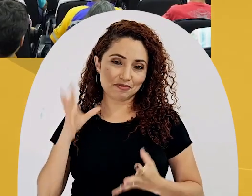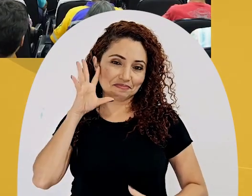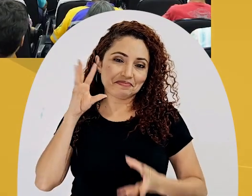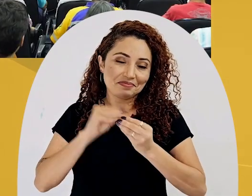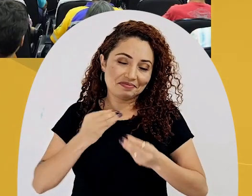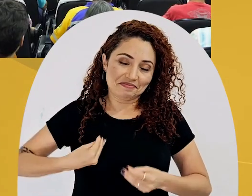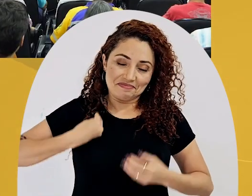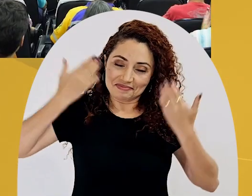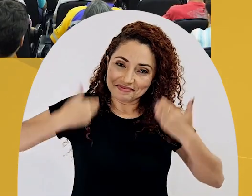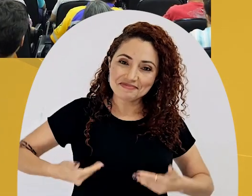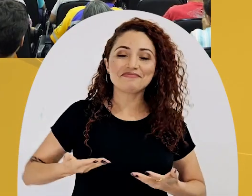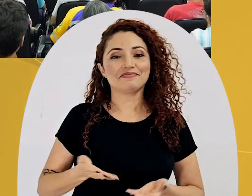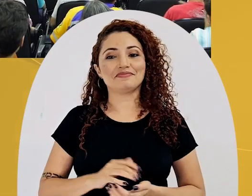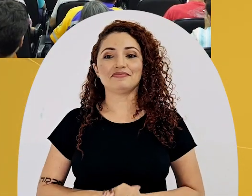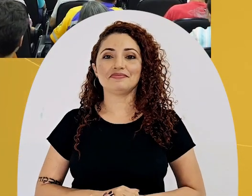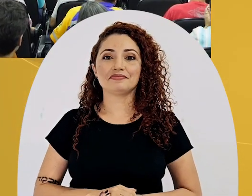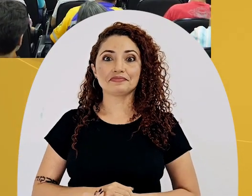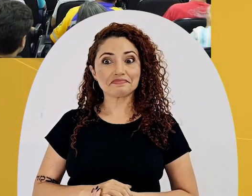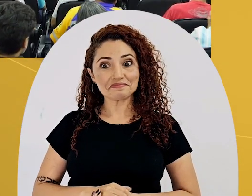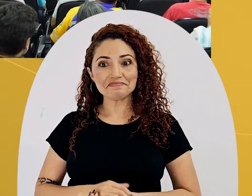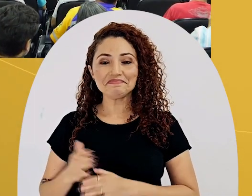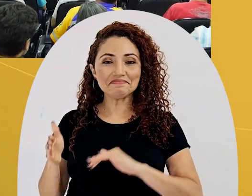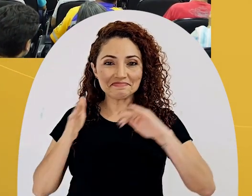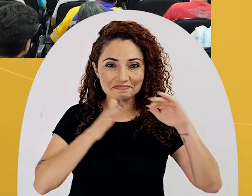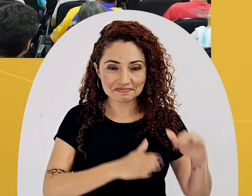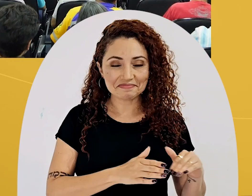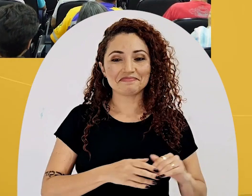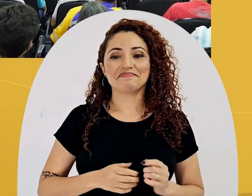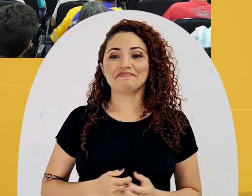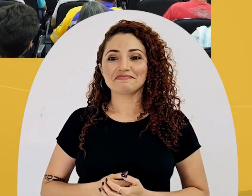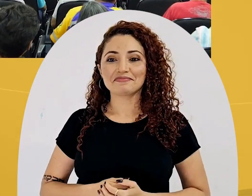Bom, gente, boa tarde. Obrigada.